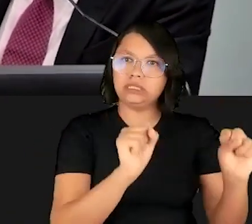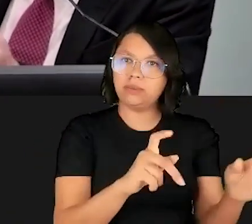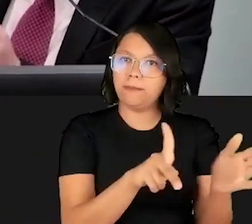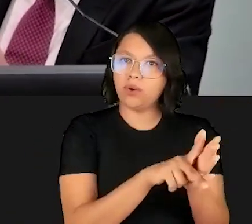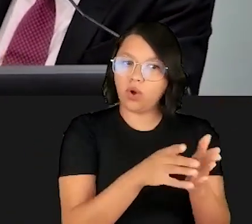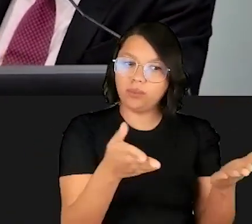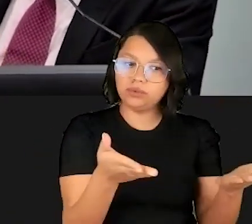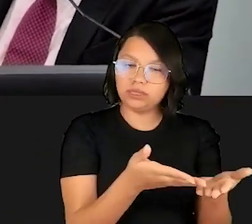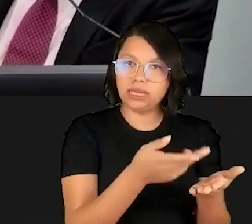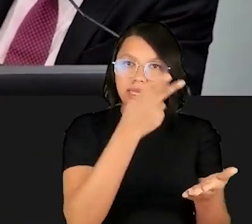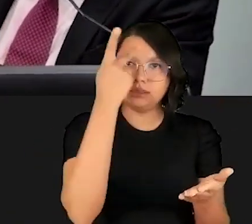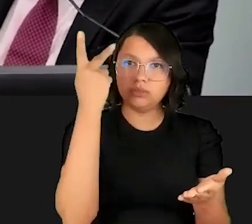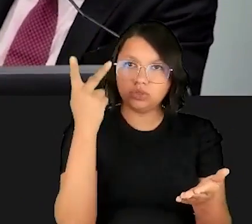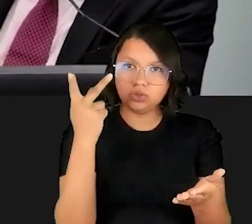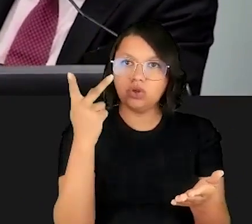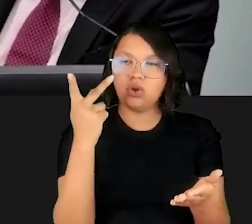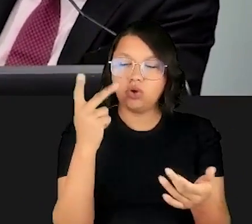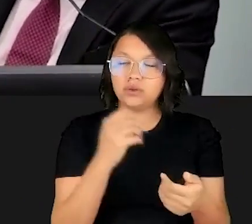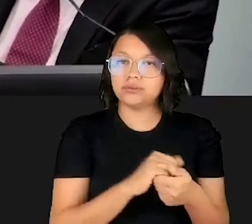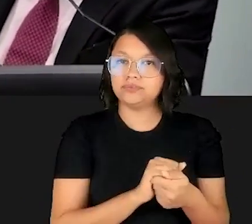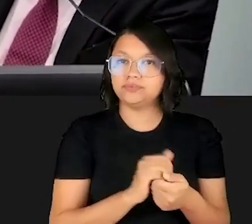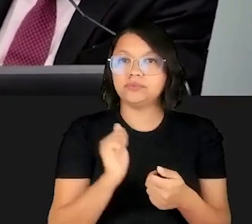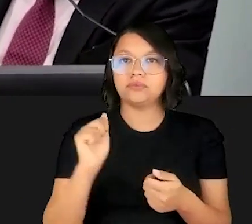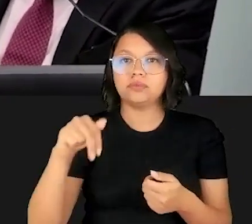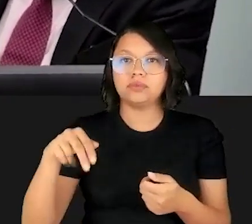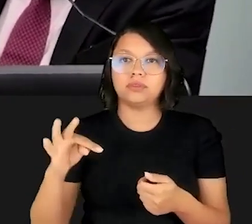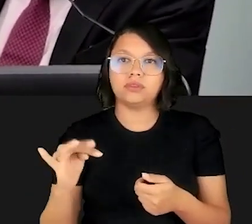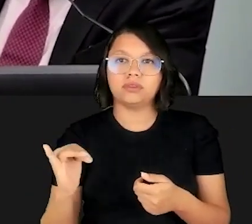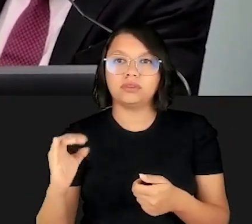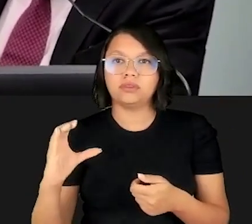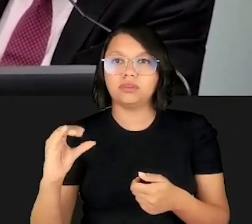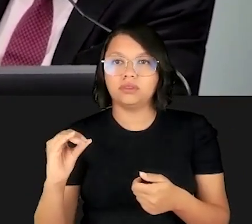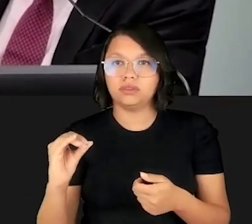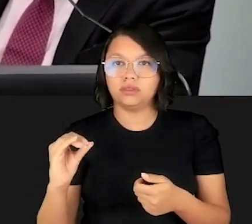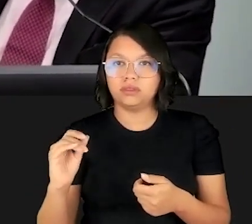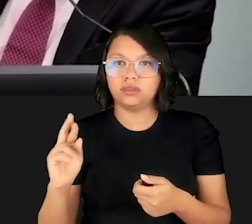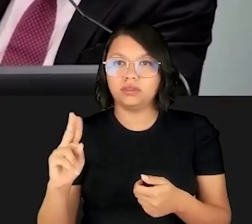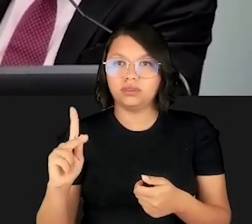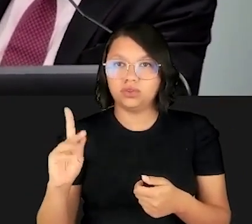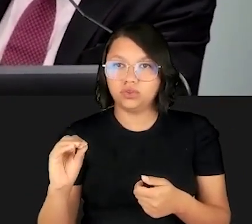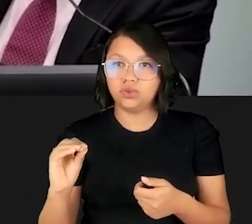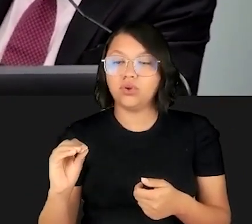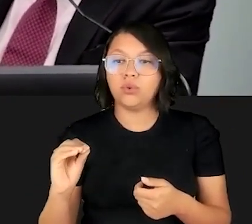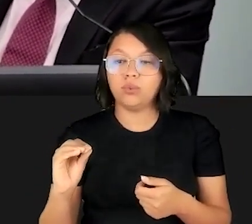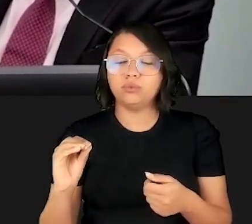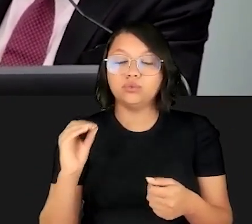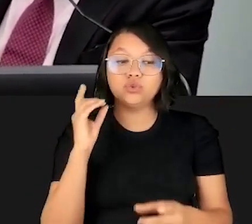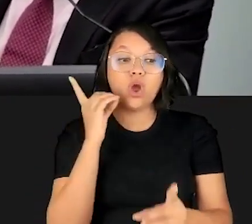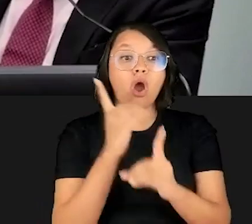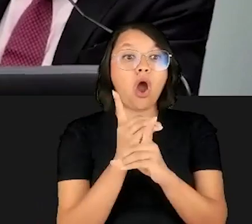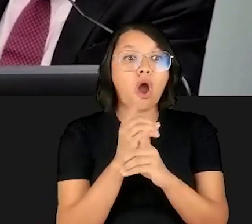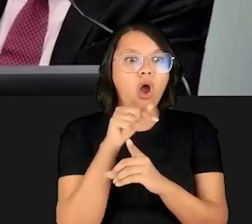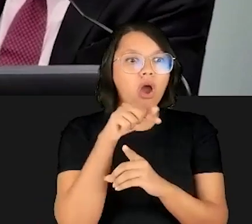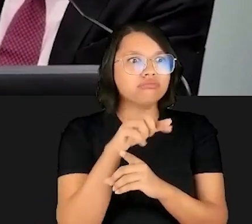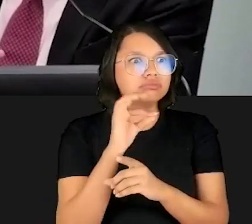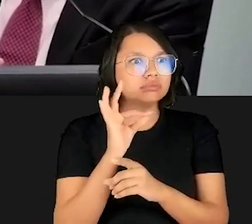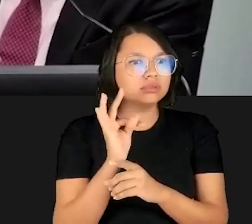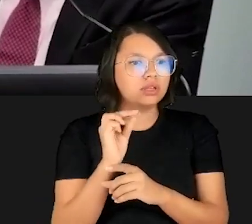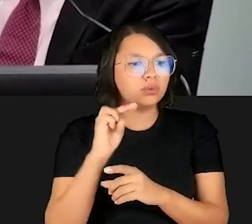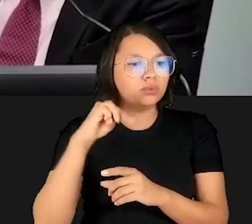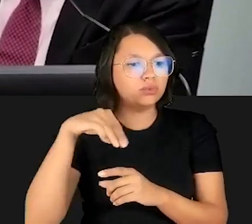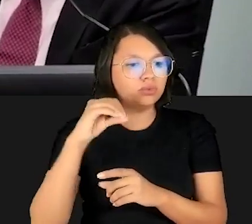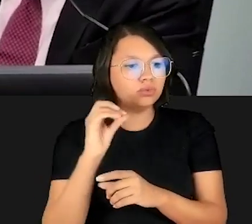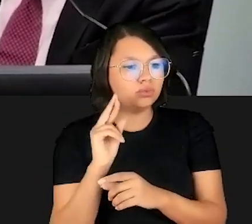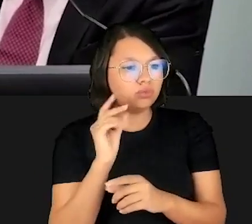paciente, os anticorpos, as células que naturalmente enfrentariam o tumor do paciente, descubram o tumor. O tumor,